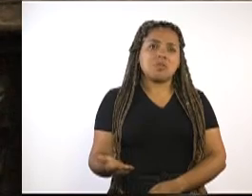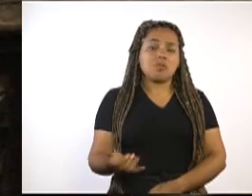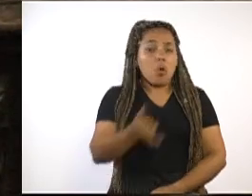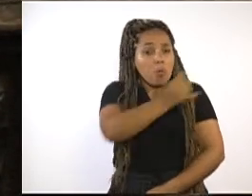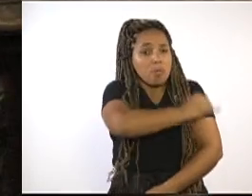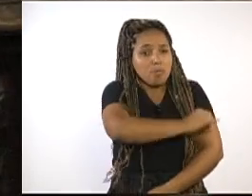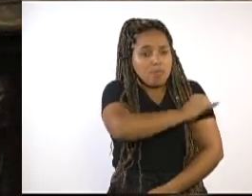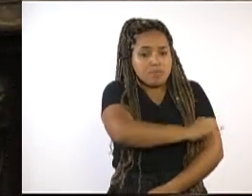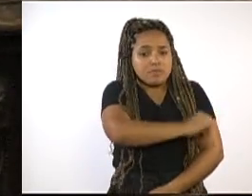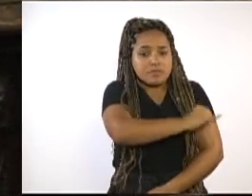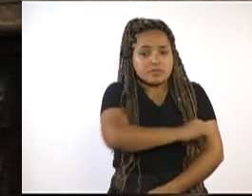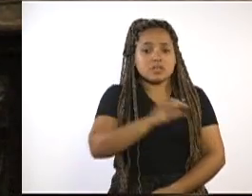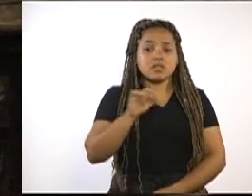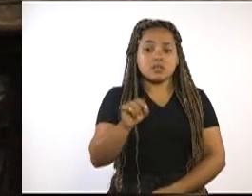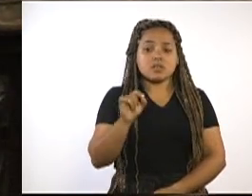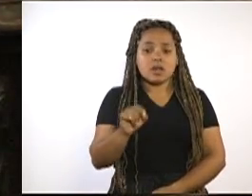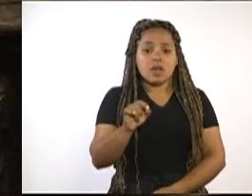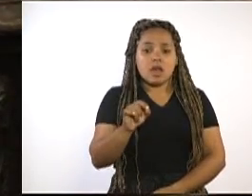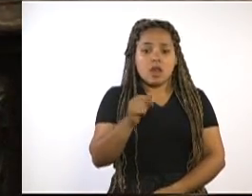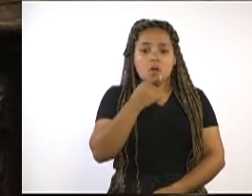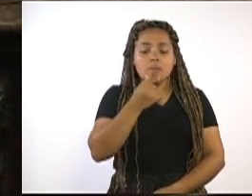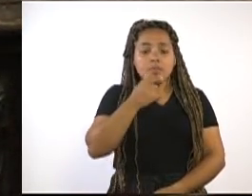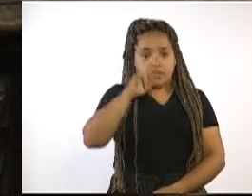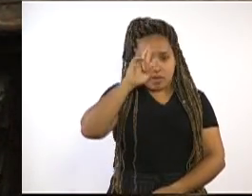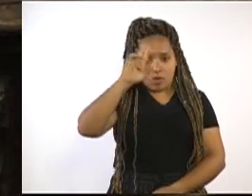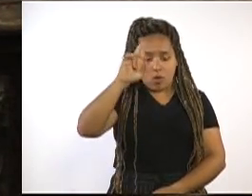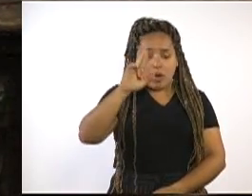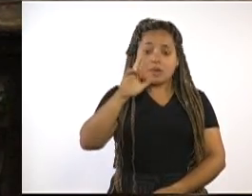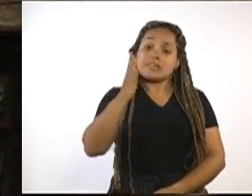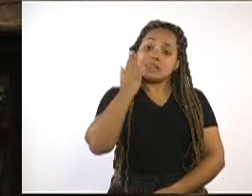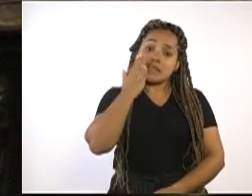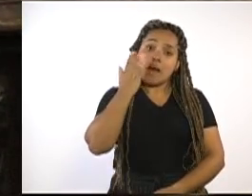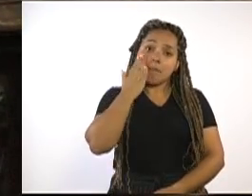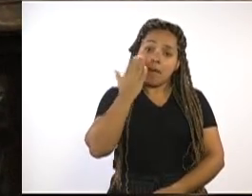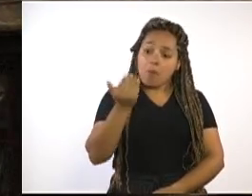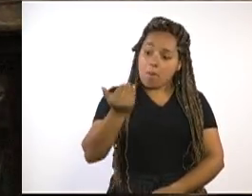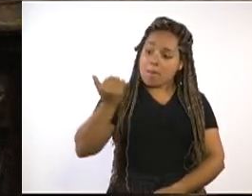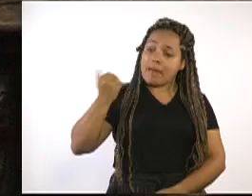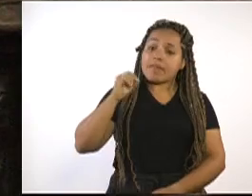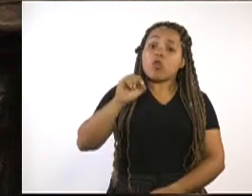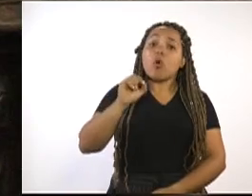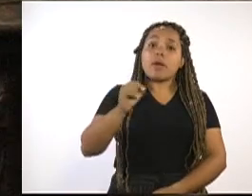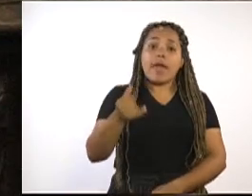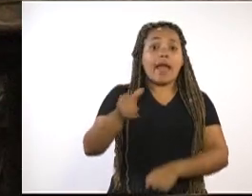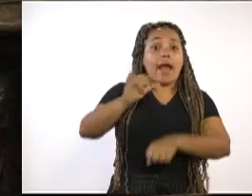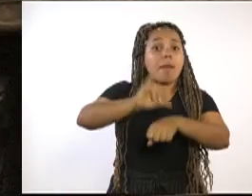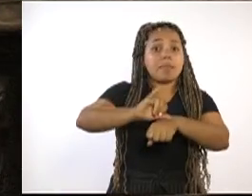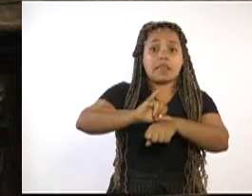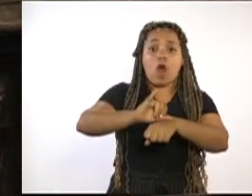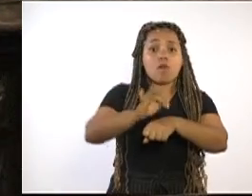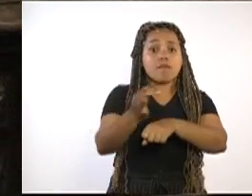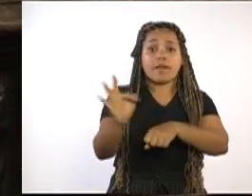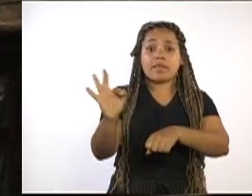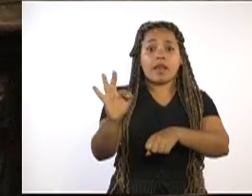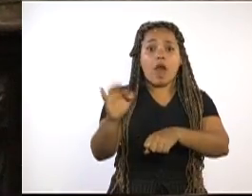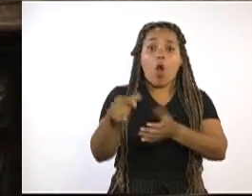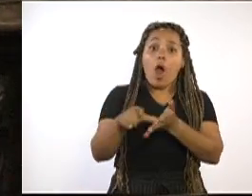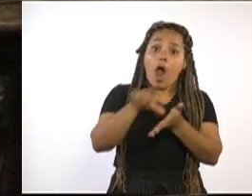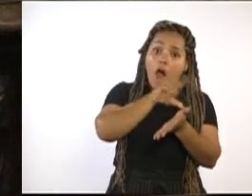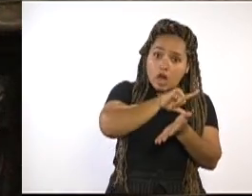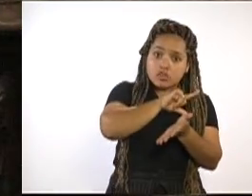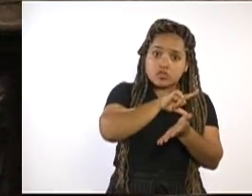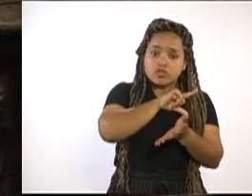Janeiro, senhores, como nós sabemos, aqui foi capital federal. Antes de ser a